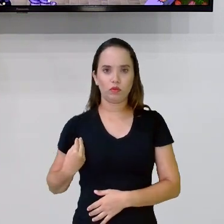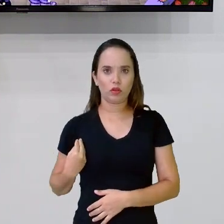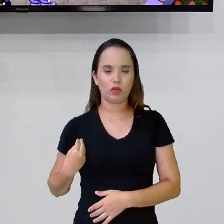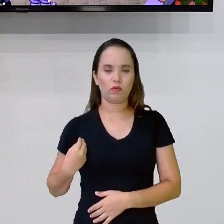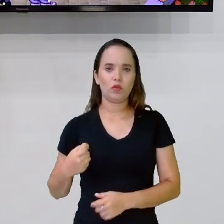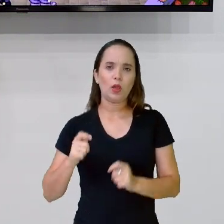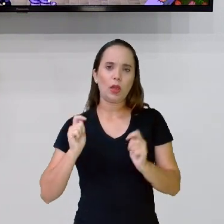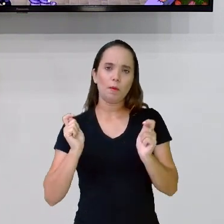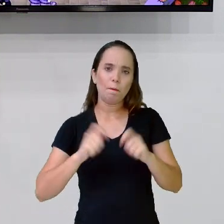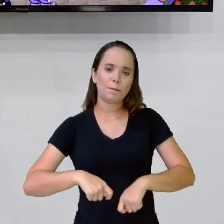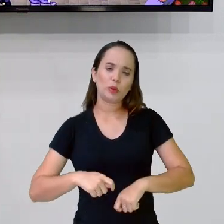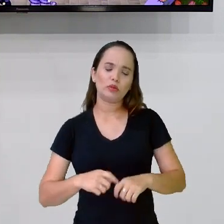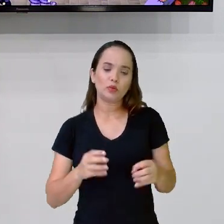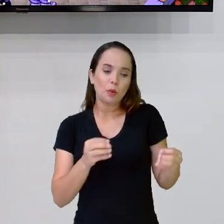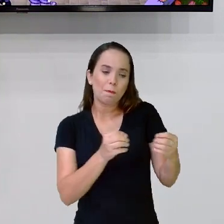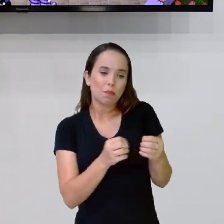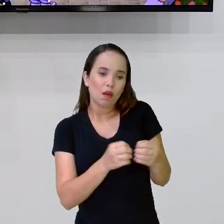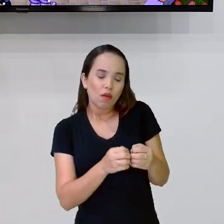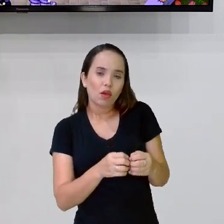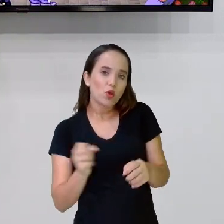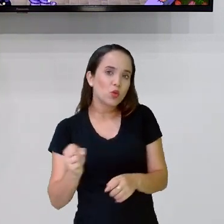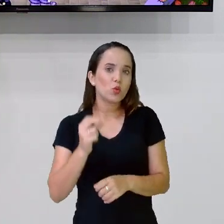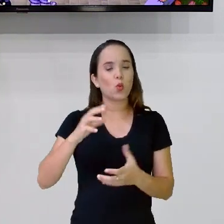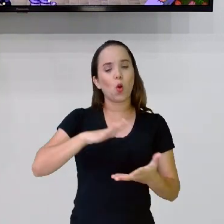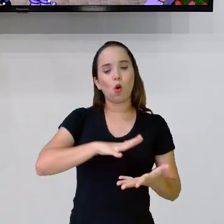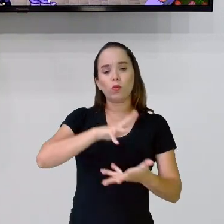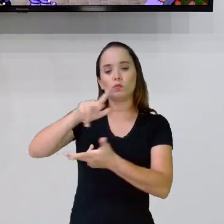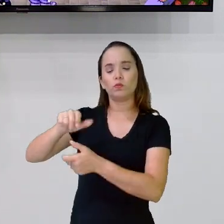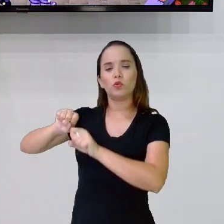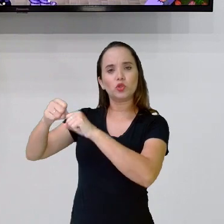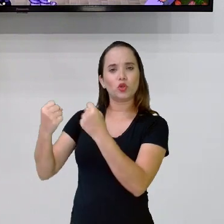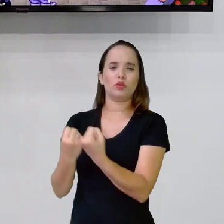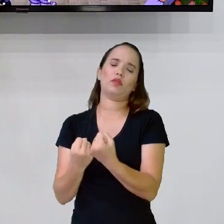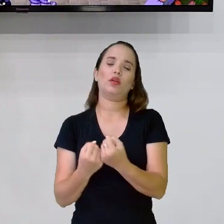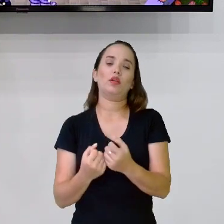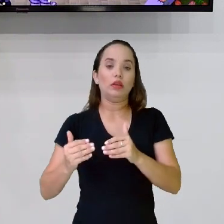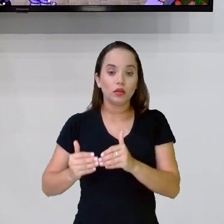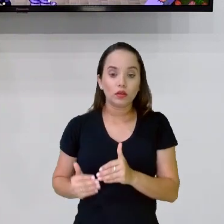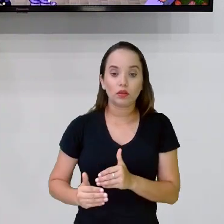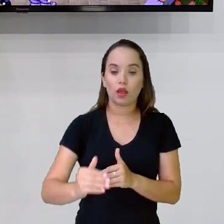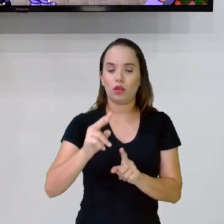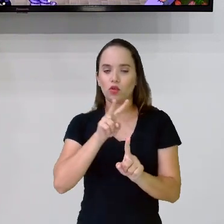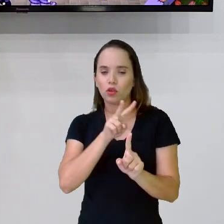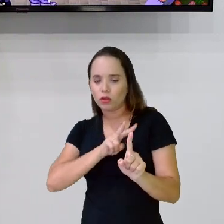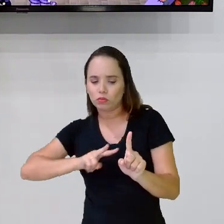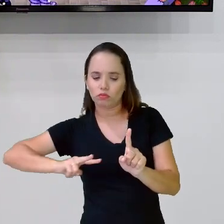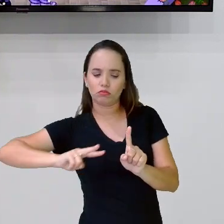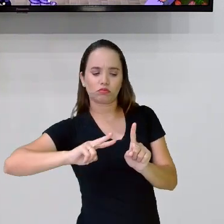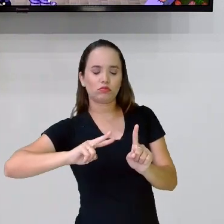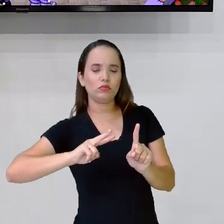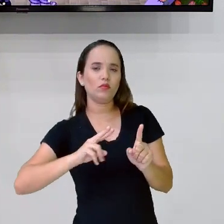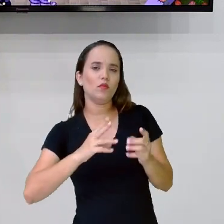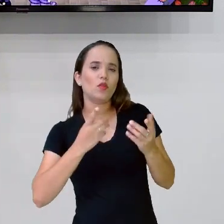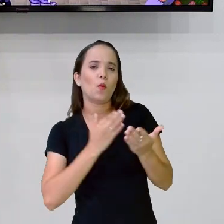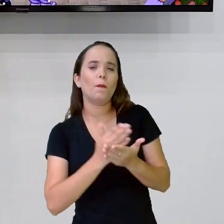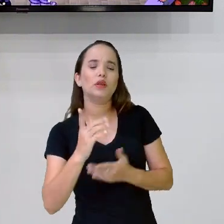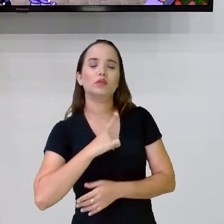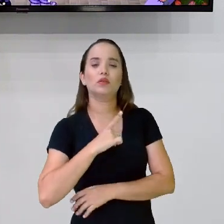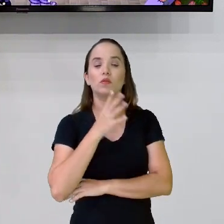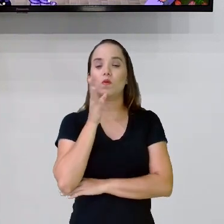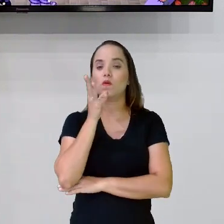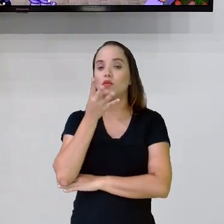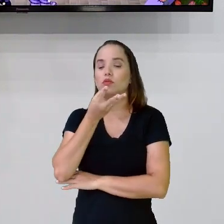nível ambiental, a nível social, e a gente poder, de fato, a partir desse olhar, né, desse conhecimento,